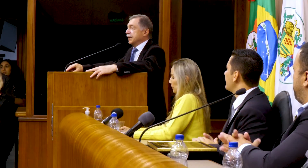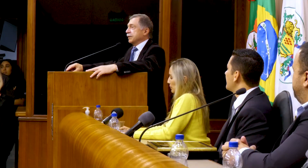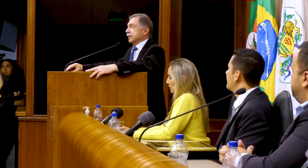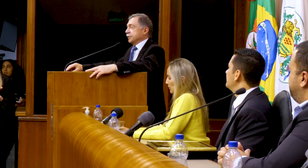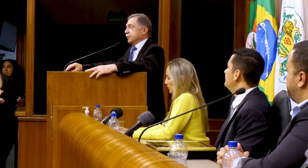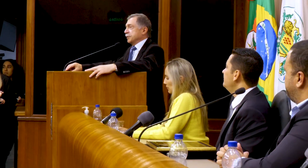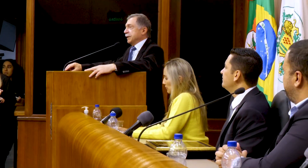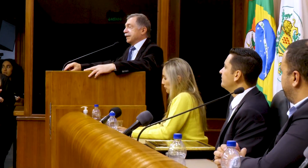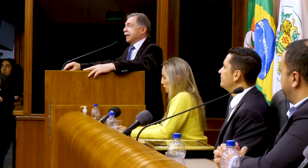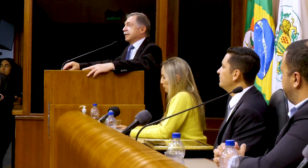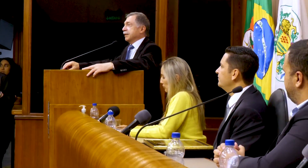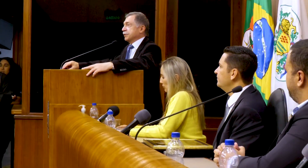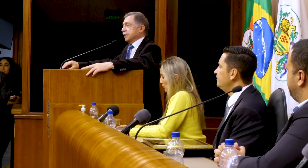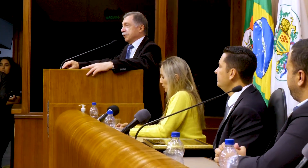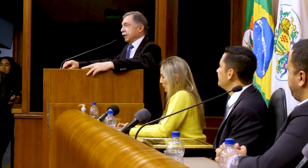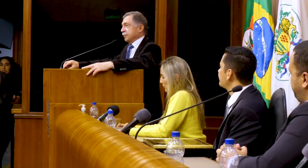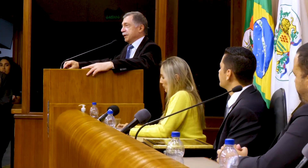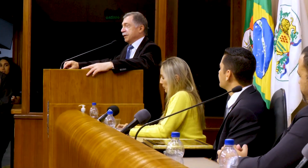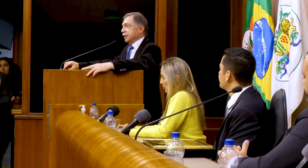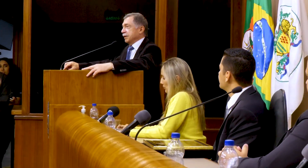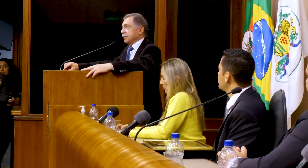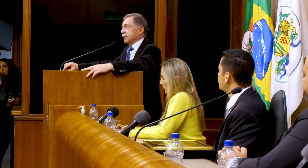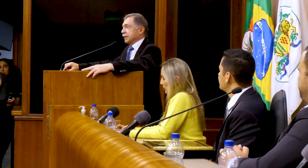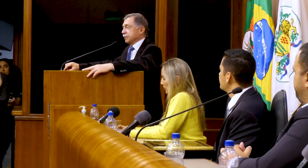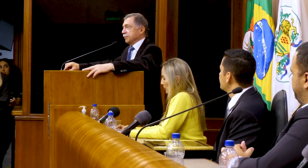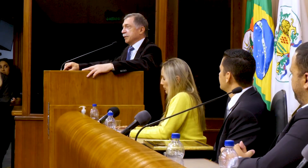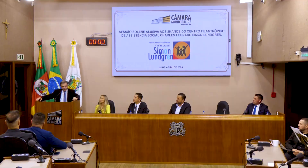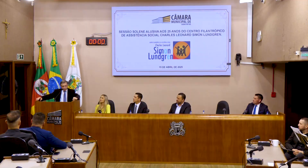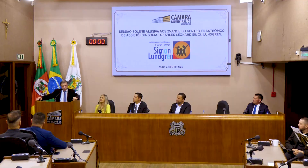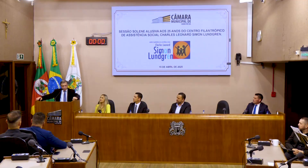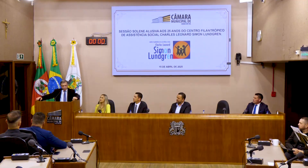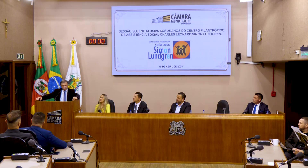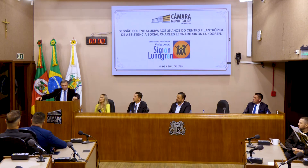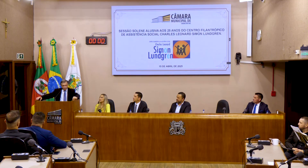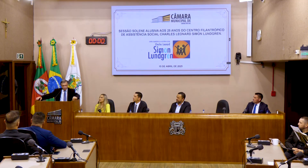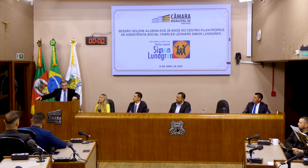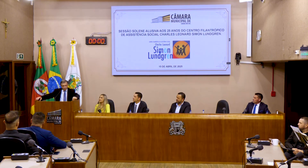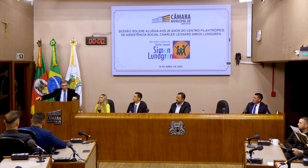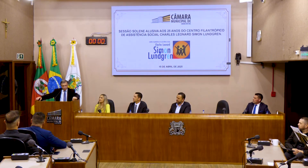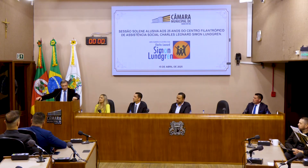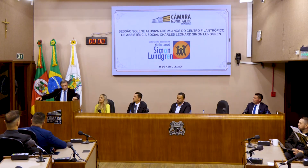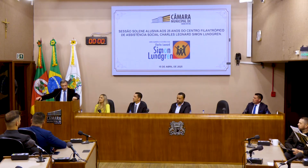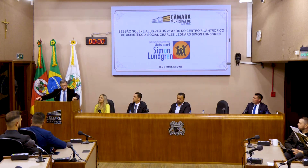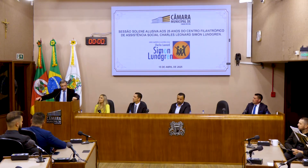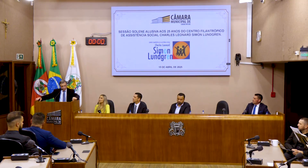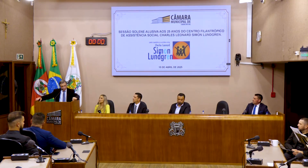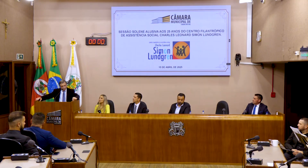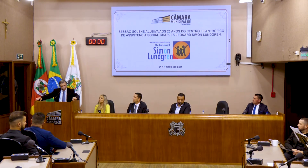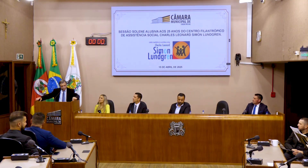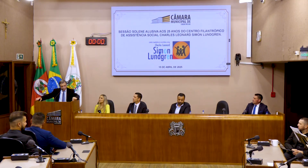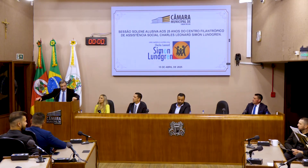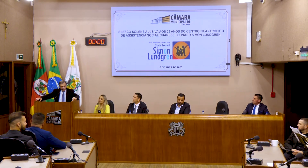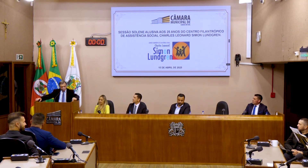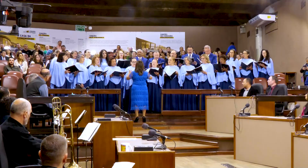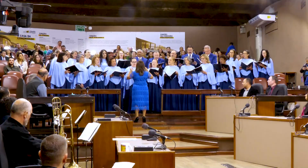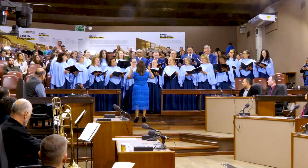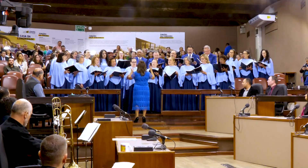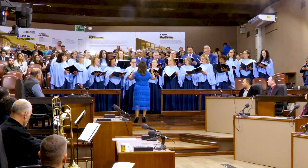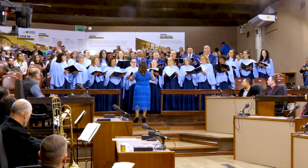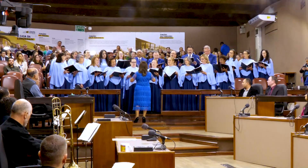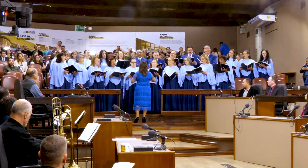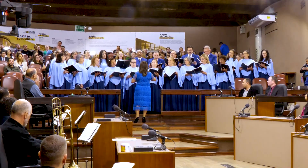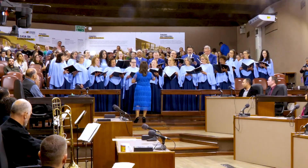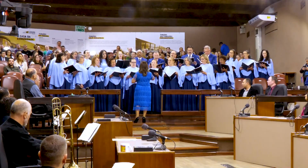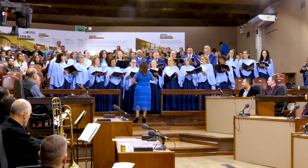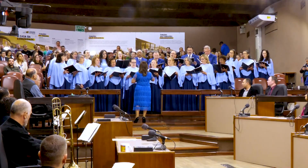disse que o poder público precisa de parcerias como a estabelecida com a instituição para viabilizar a educação infantil na cidade.